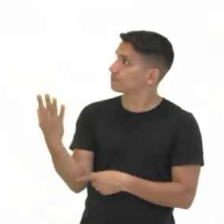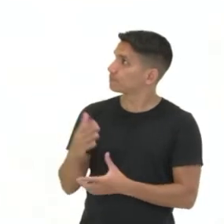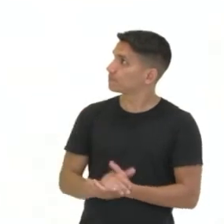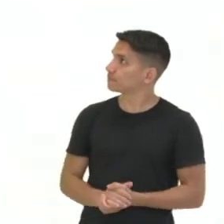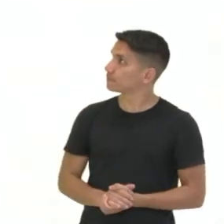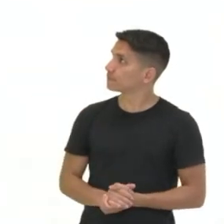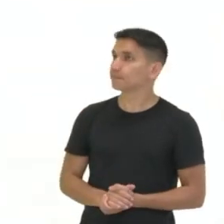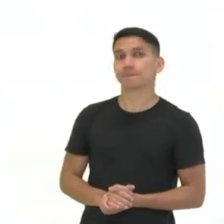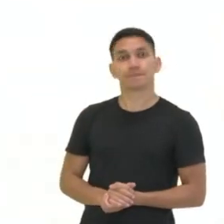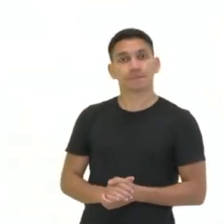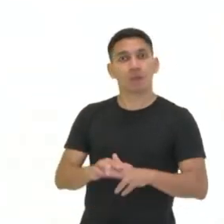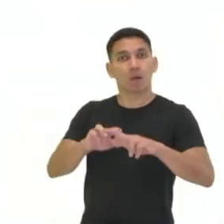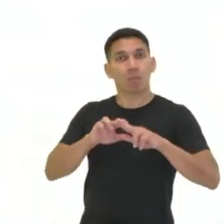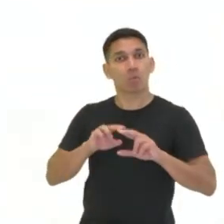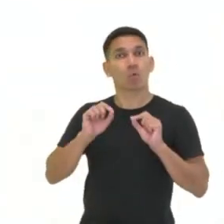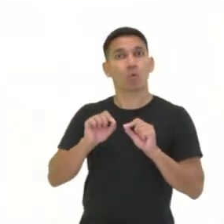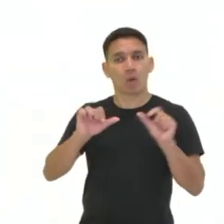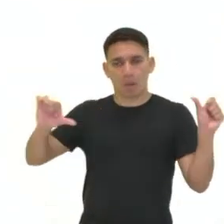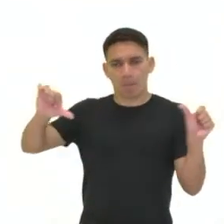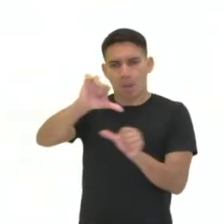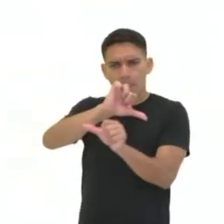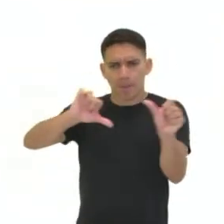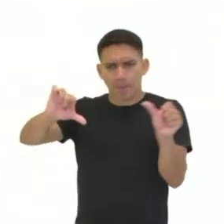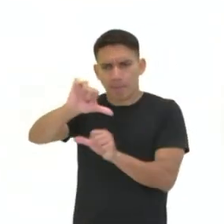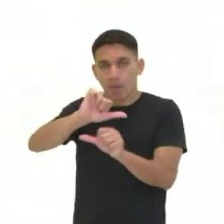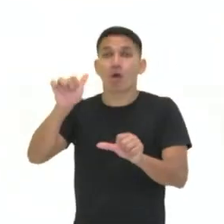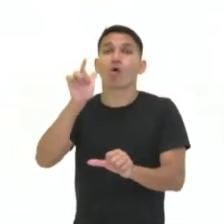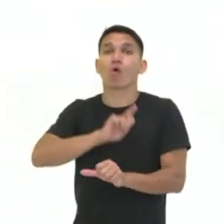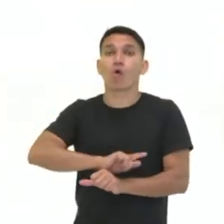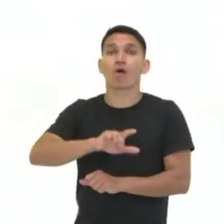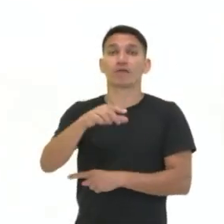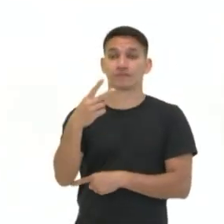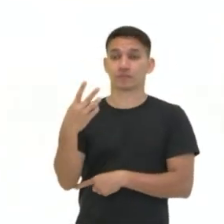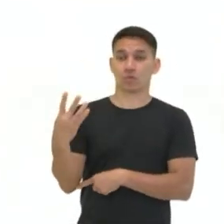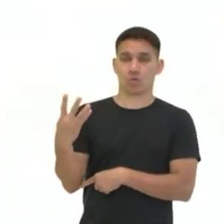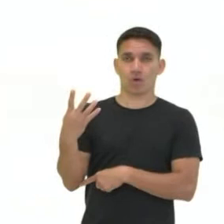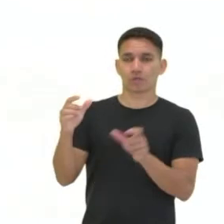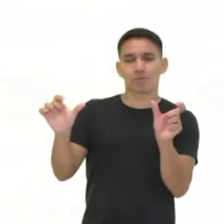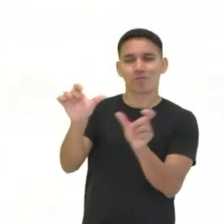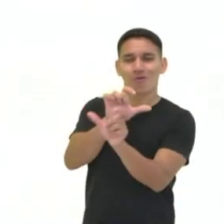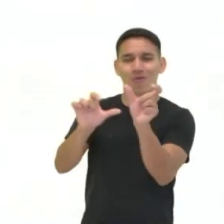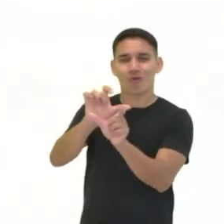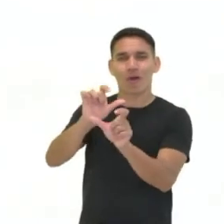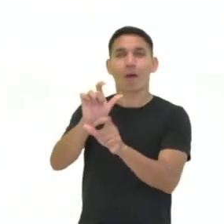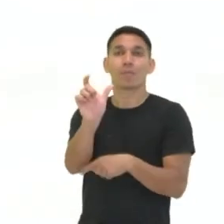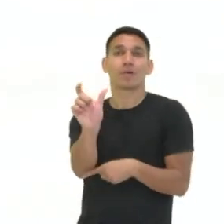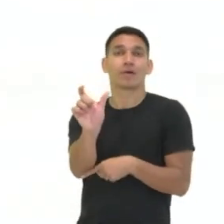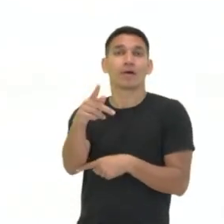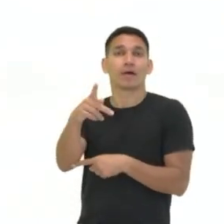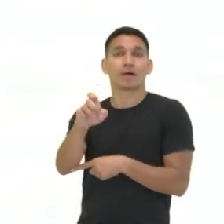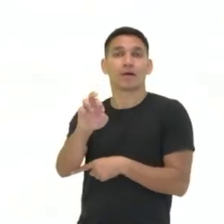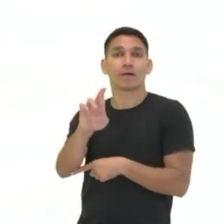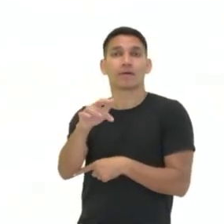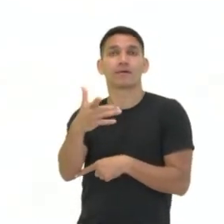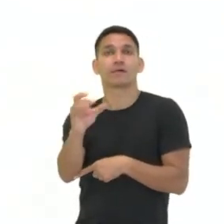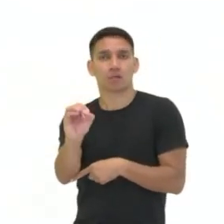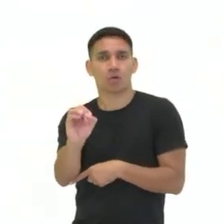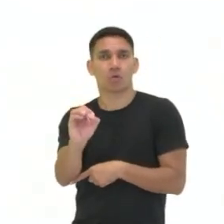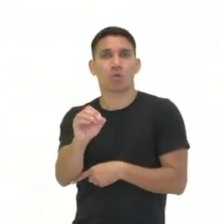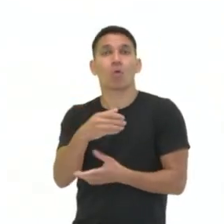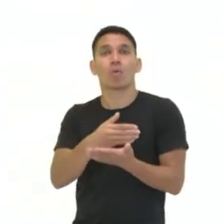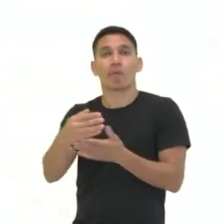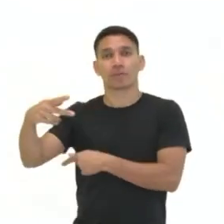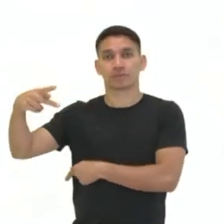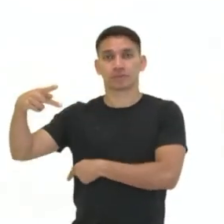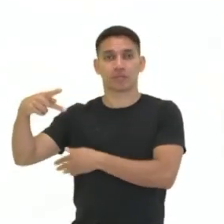24. Portanto, há 24 anagramas da palavra perdão, iniciadas com P e